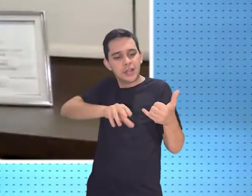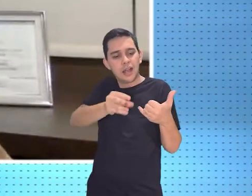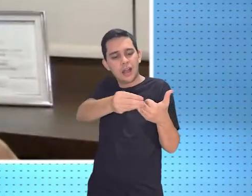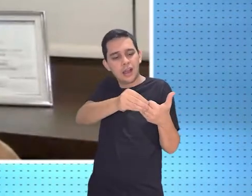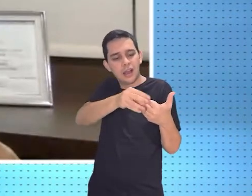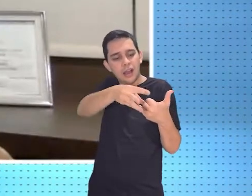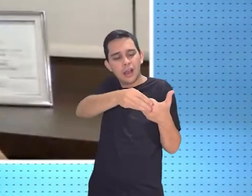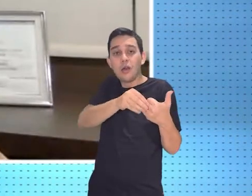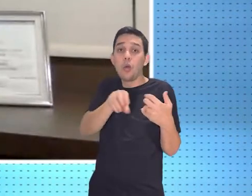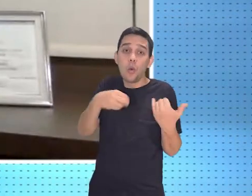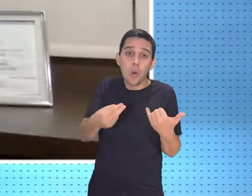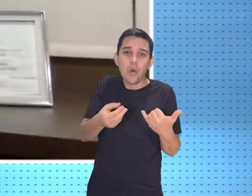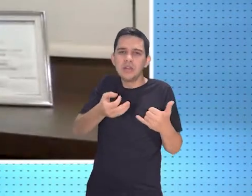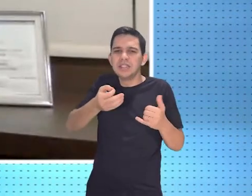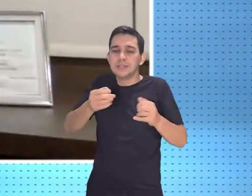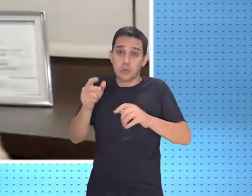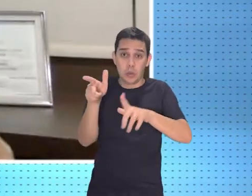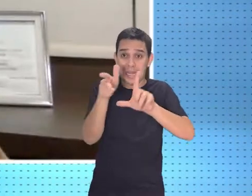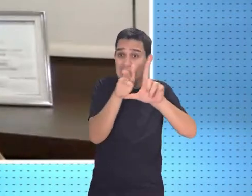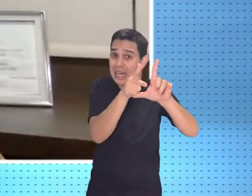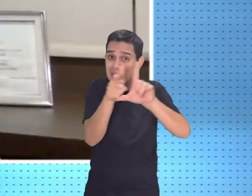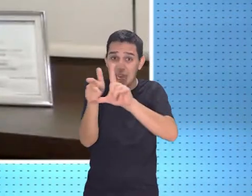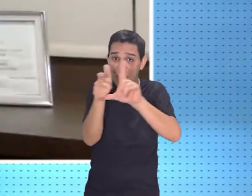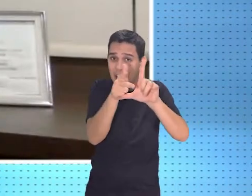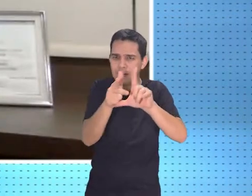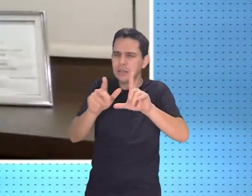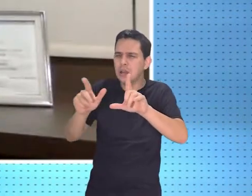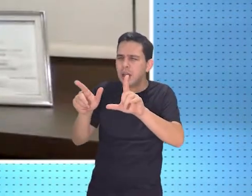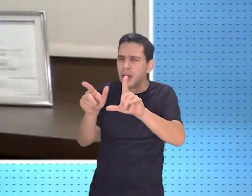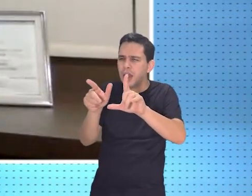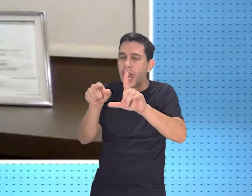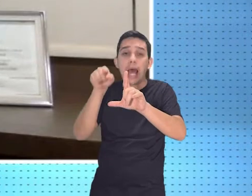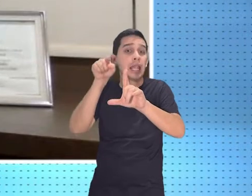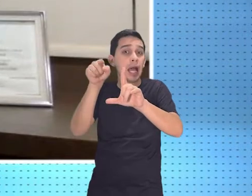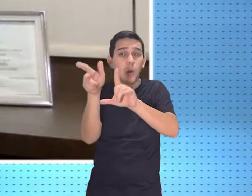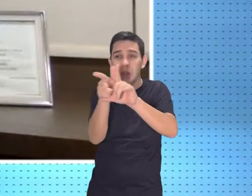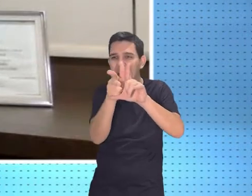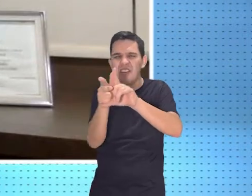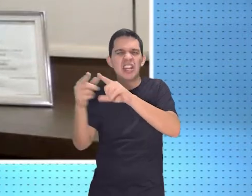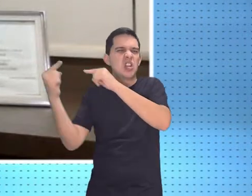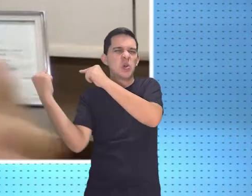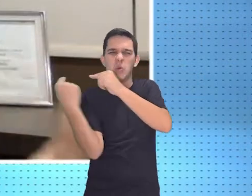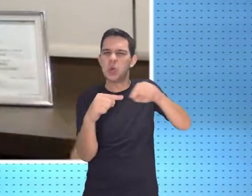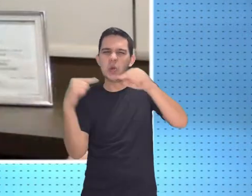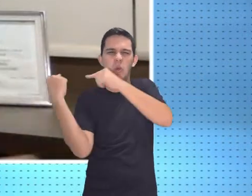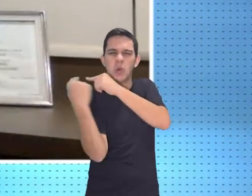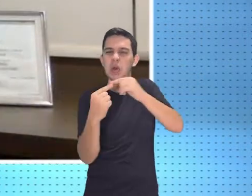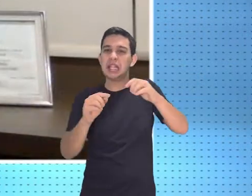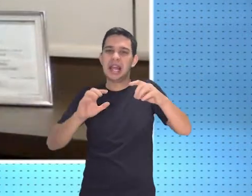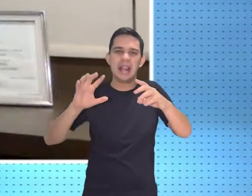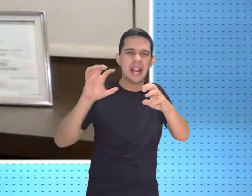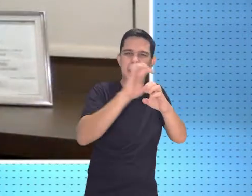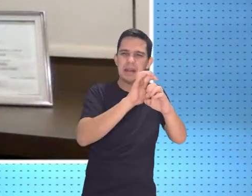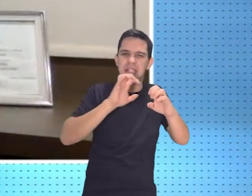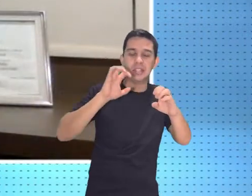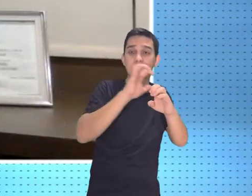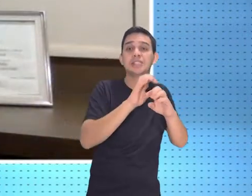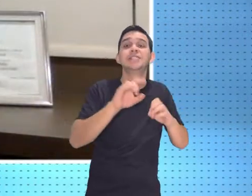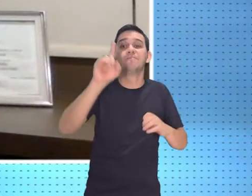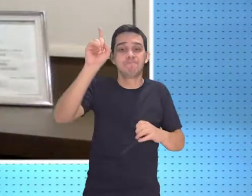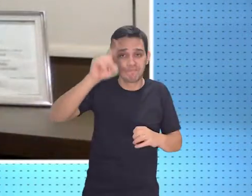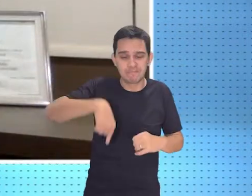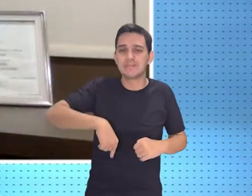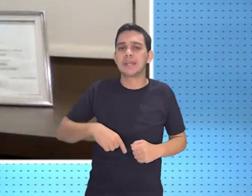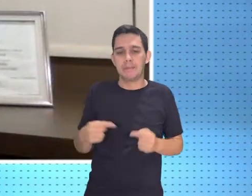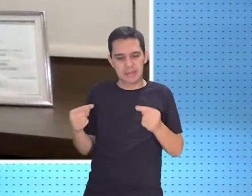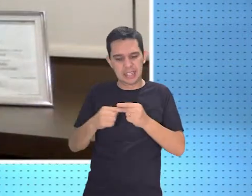a gravação de uma live feita por um empregado em que ele ataca a empresa e lhe imputa uma atividade